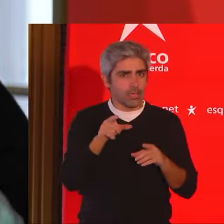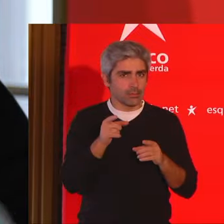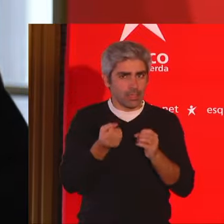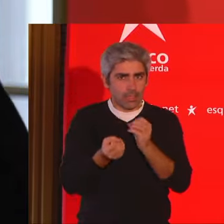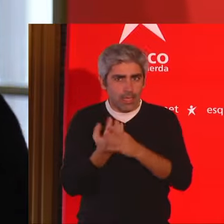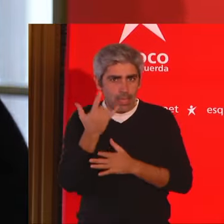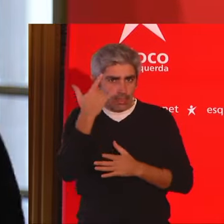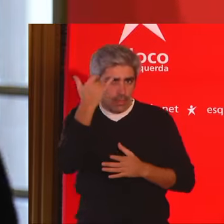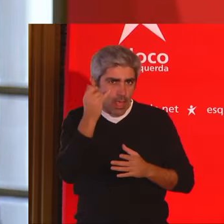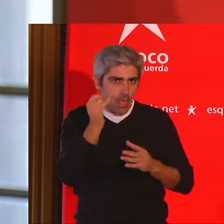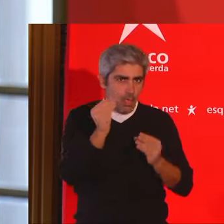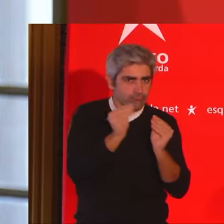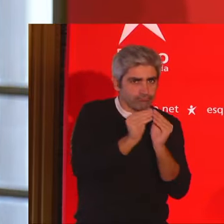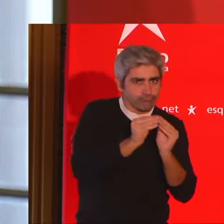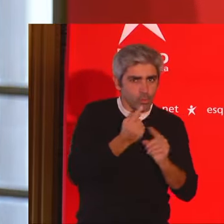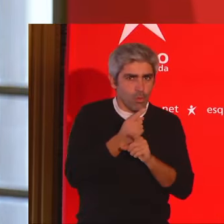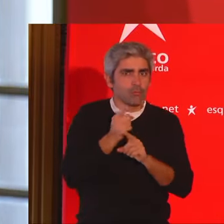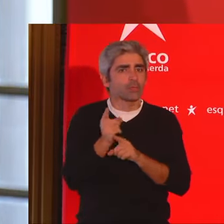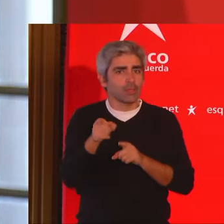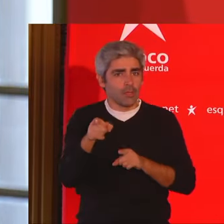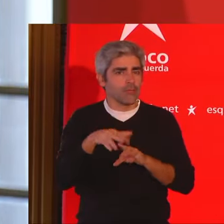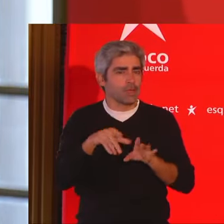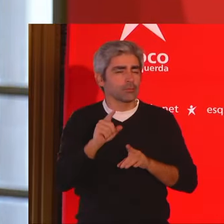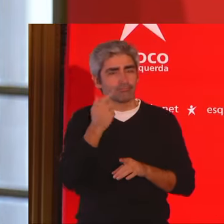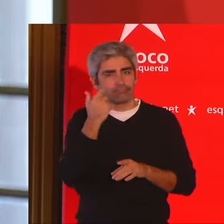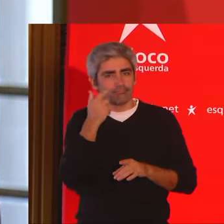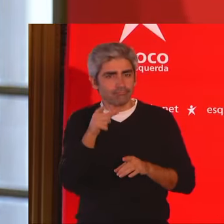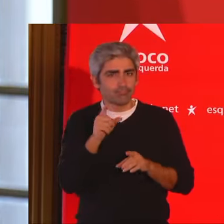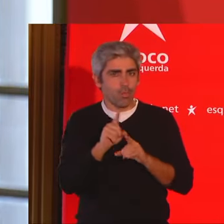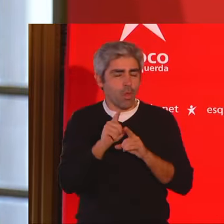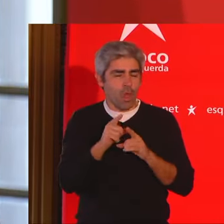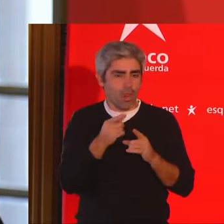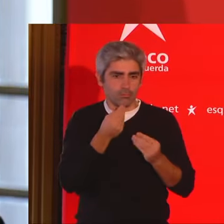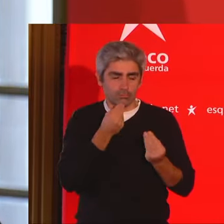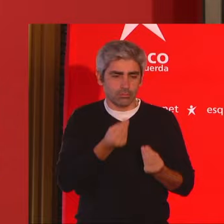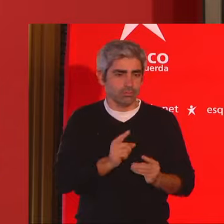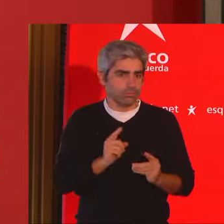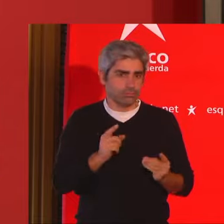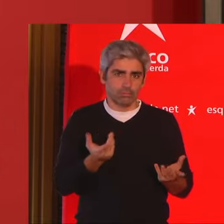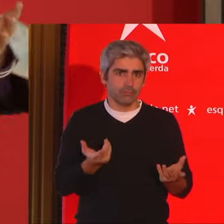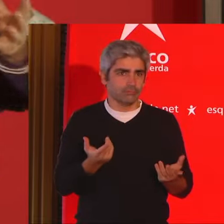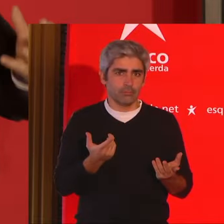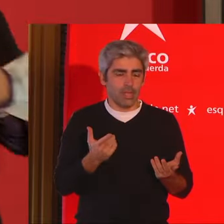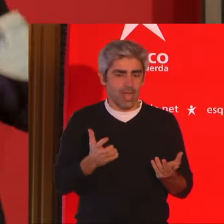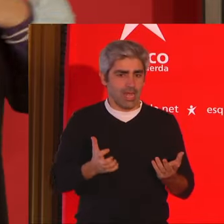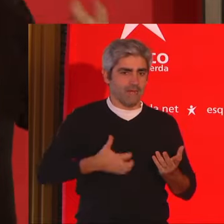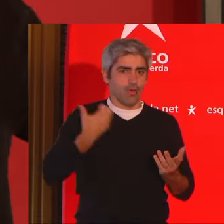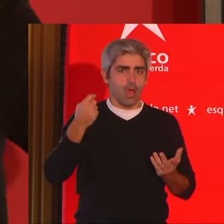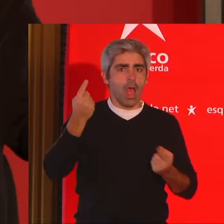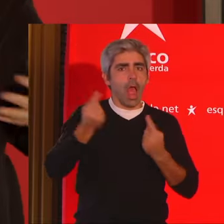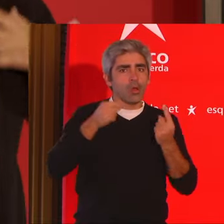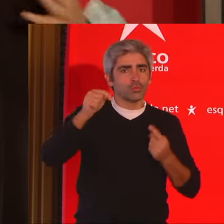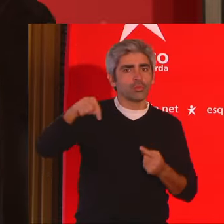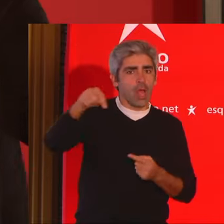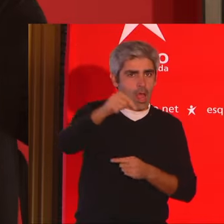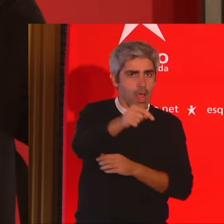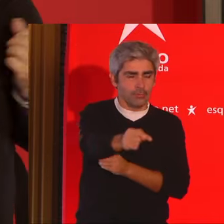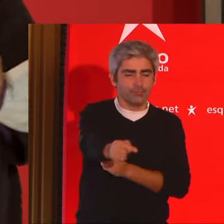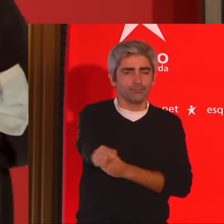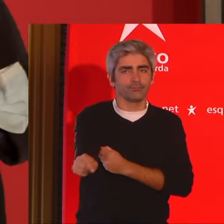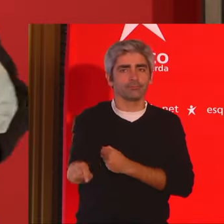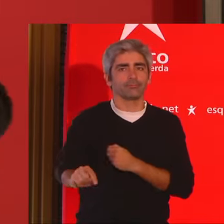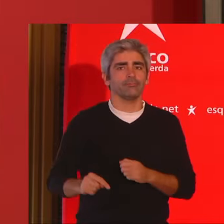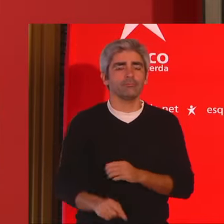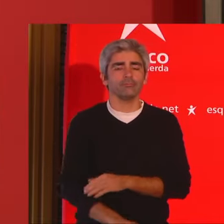escândalos. É porque eles chegam à conclusão que o que fazem é de tal maneira ignóbil que se revoltam e acabam por